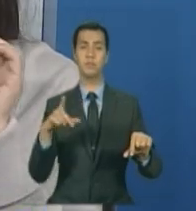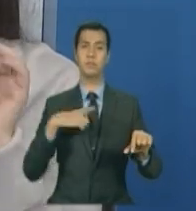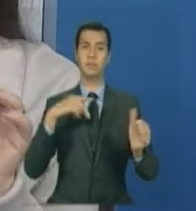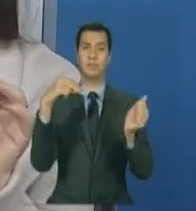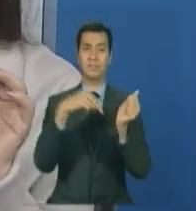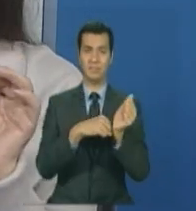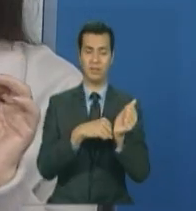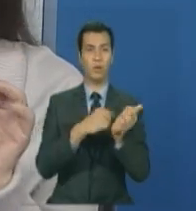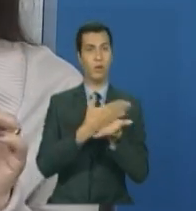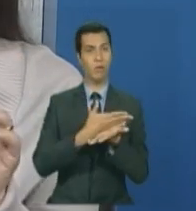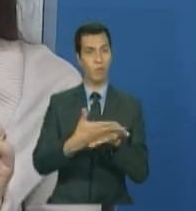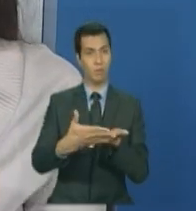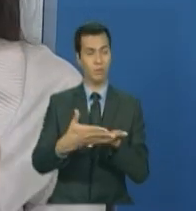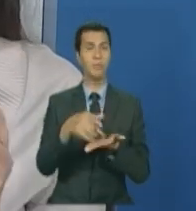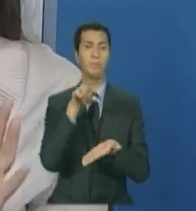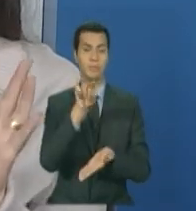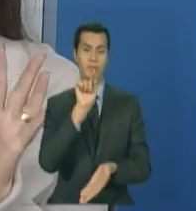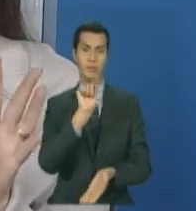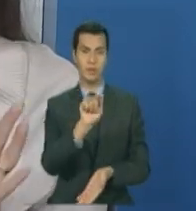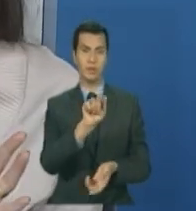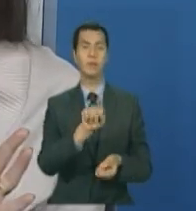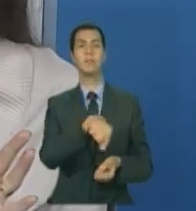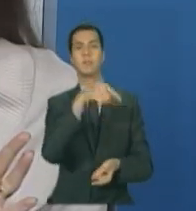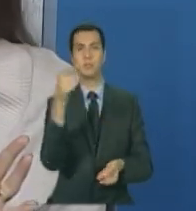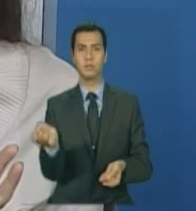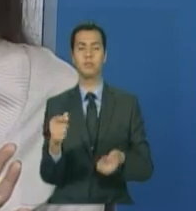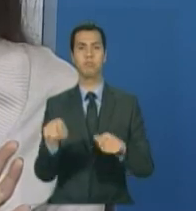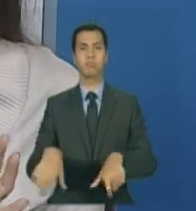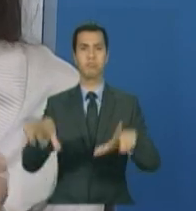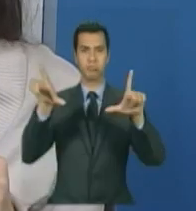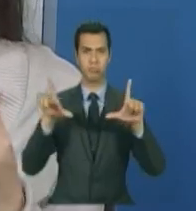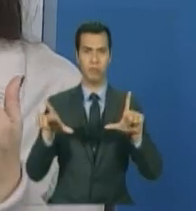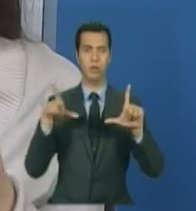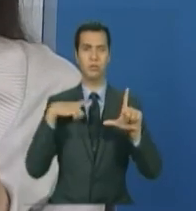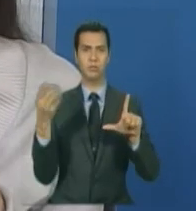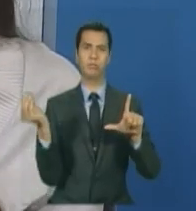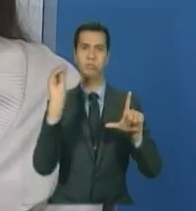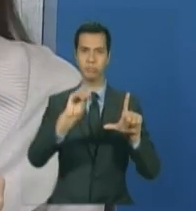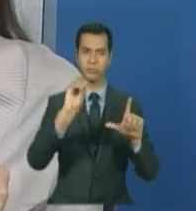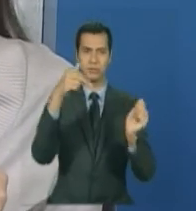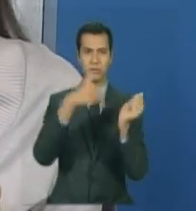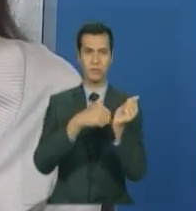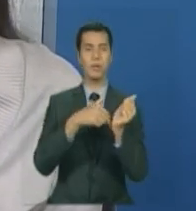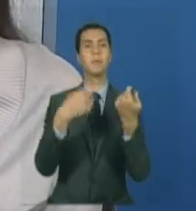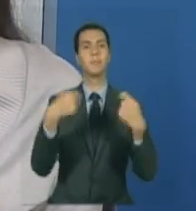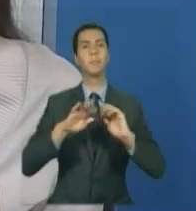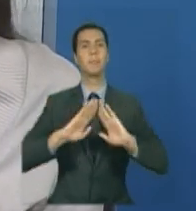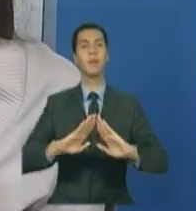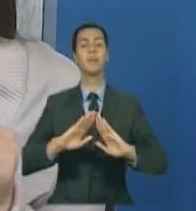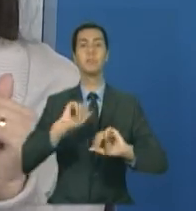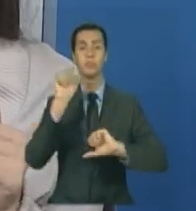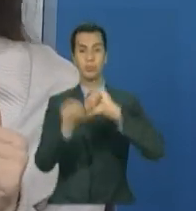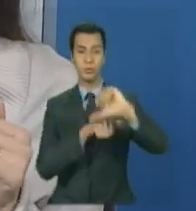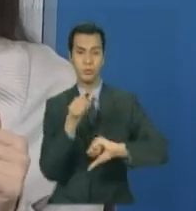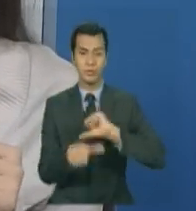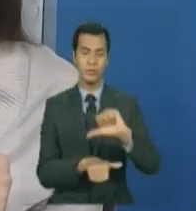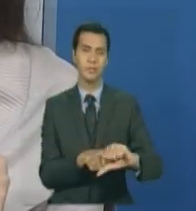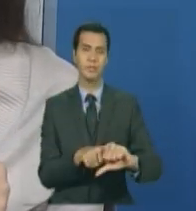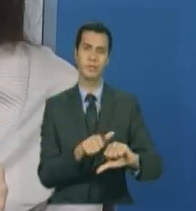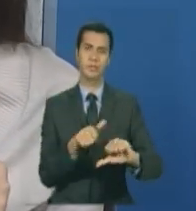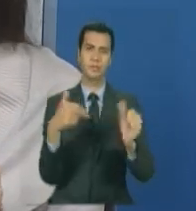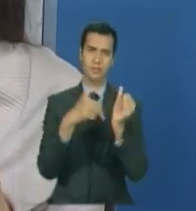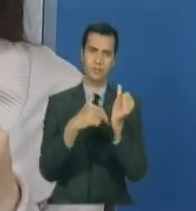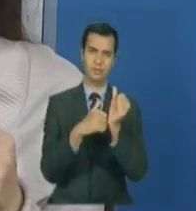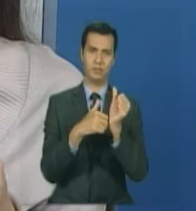Ele clicando nesse link, ele vai colocar o login e a senha recebidos e vai ser solicitado que altere essa senha. Após a alteração